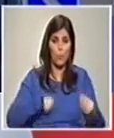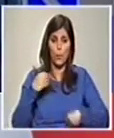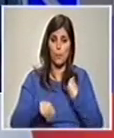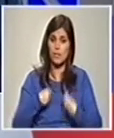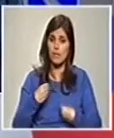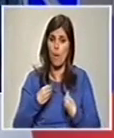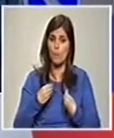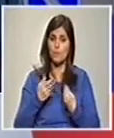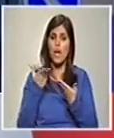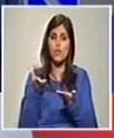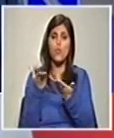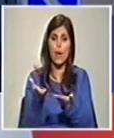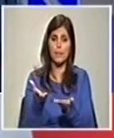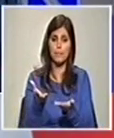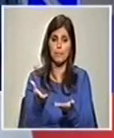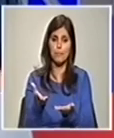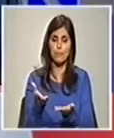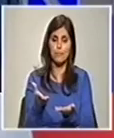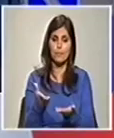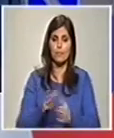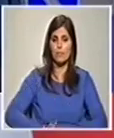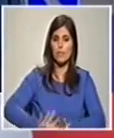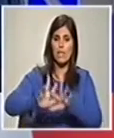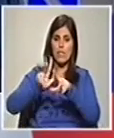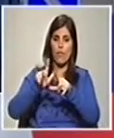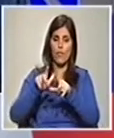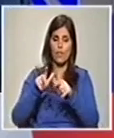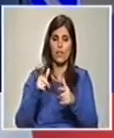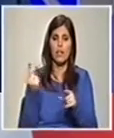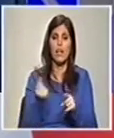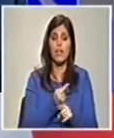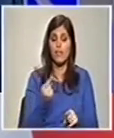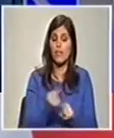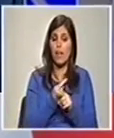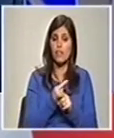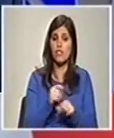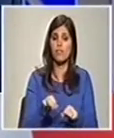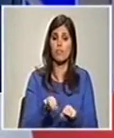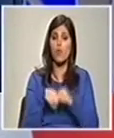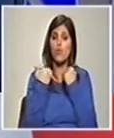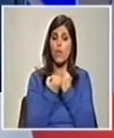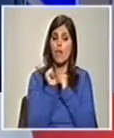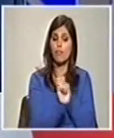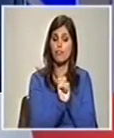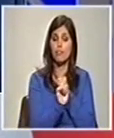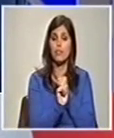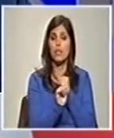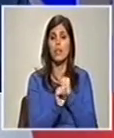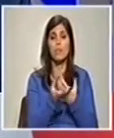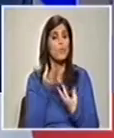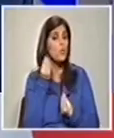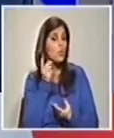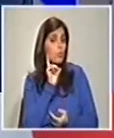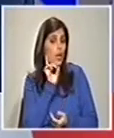de ajudar a desenvolver iniciativas da sociedade que são em si mesmas meritórias e que